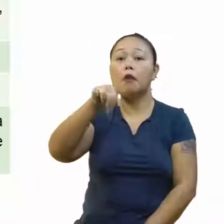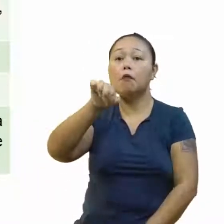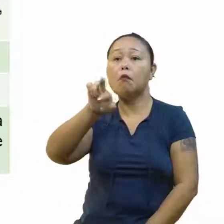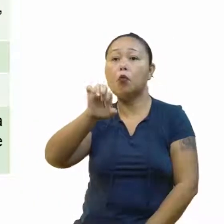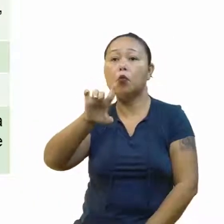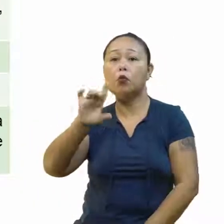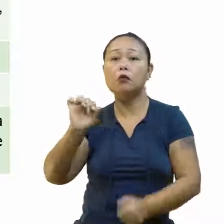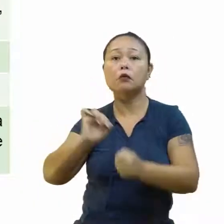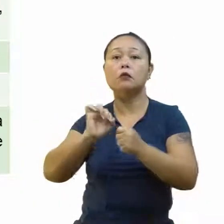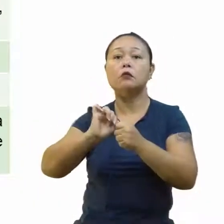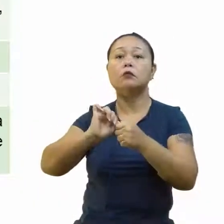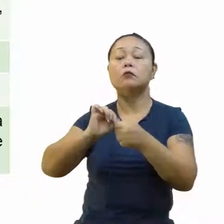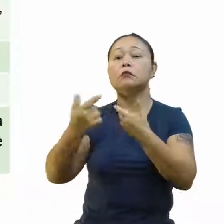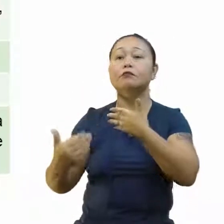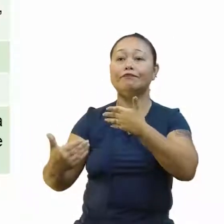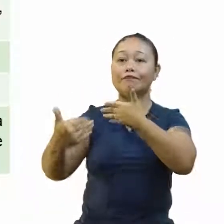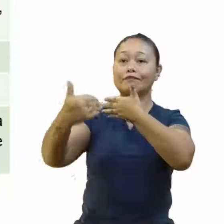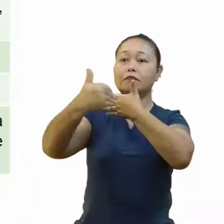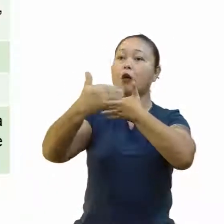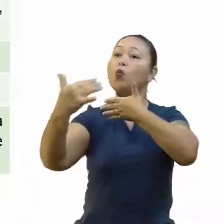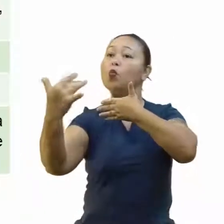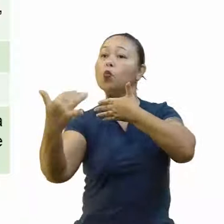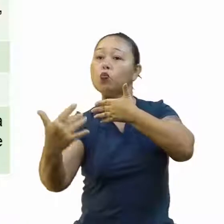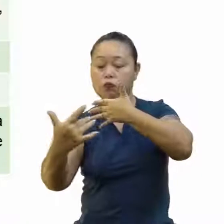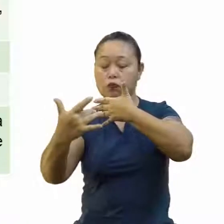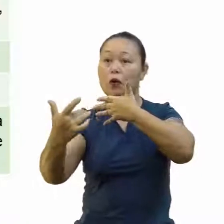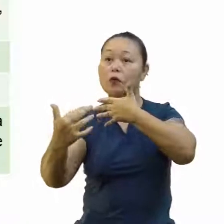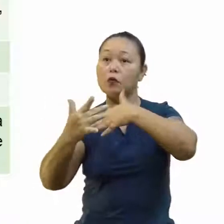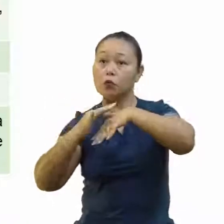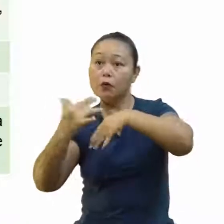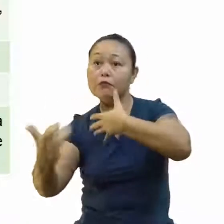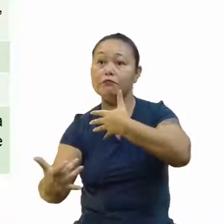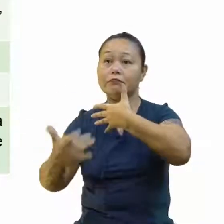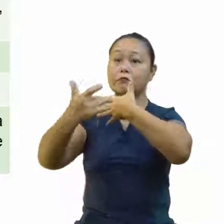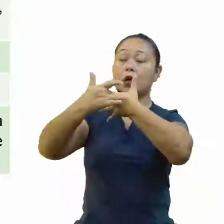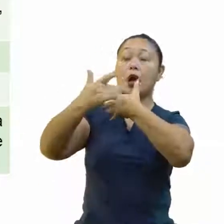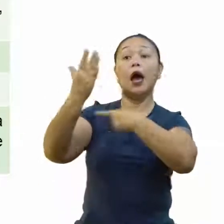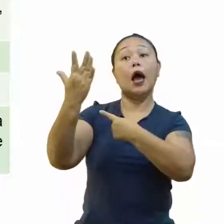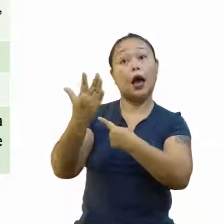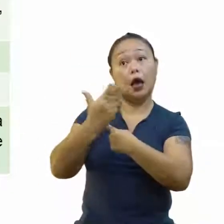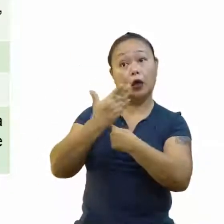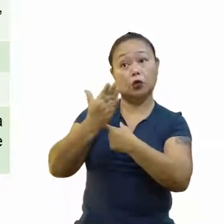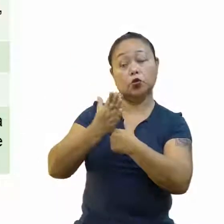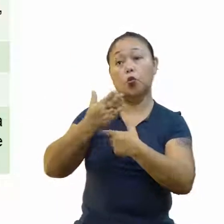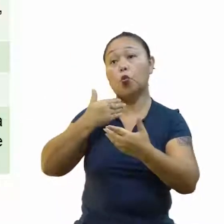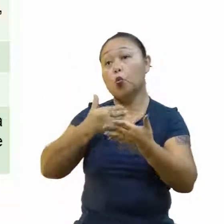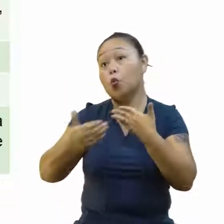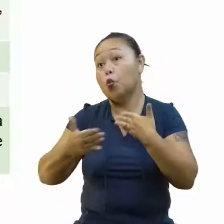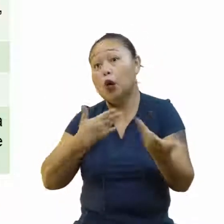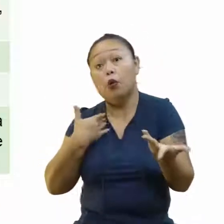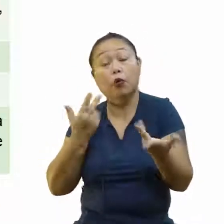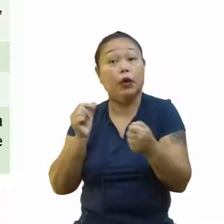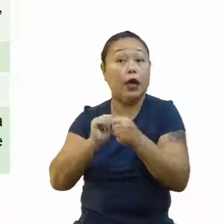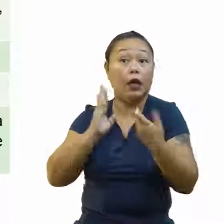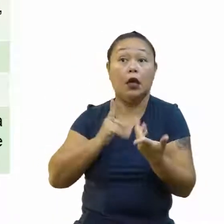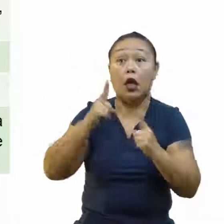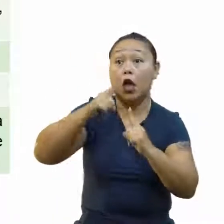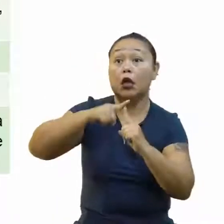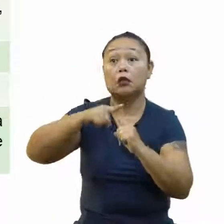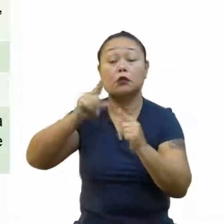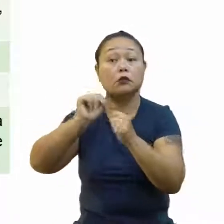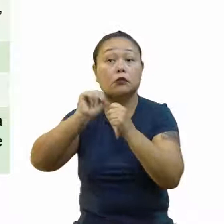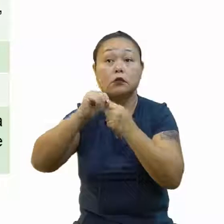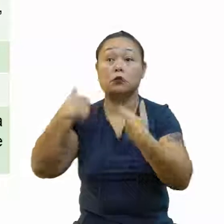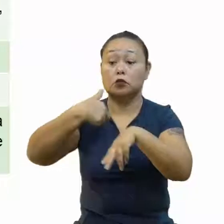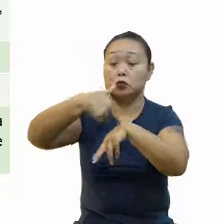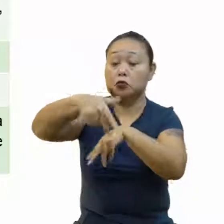na função da imunidade, ela vai ajudar. É lógico que não vai ser qualquer tipo de exercício, daí a importância de orientação